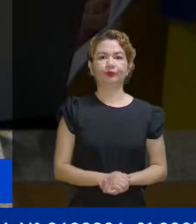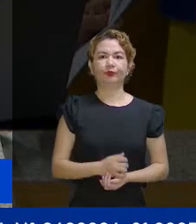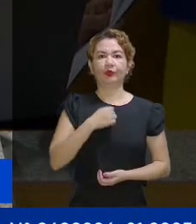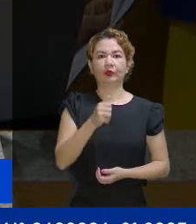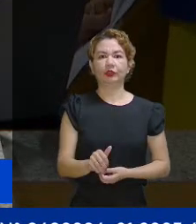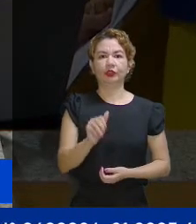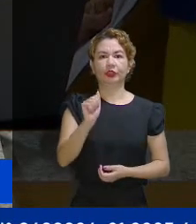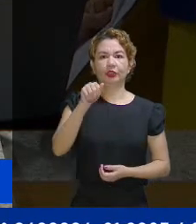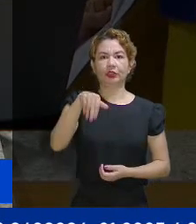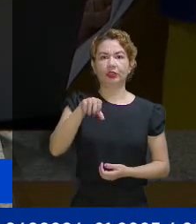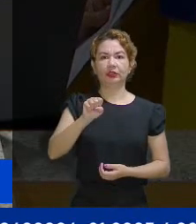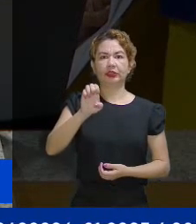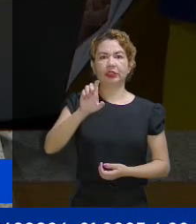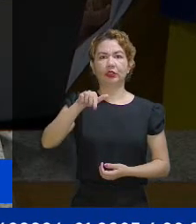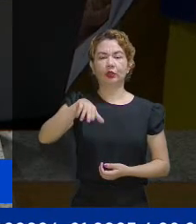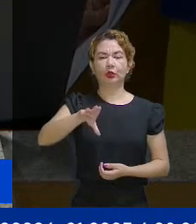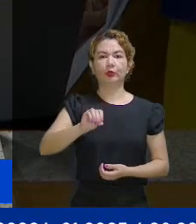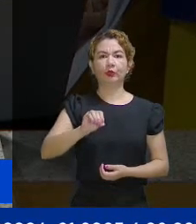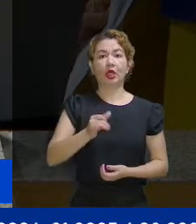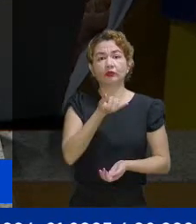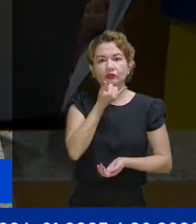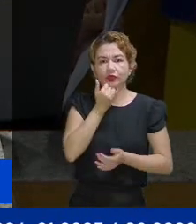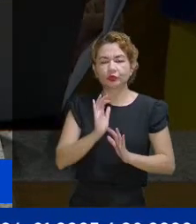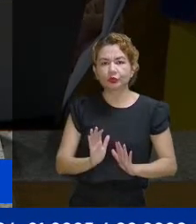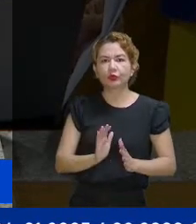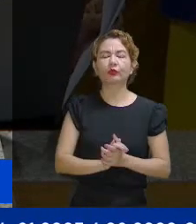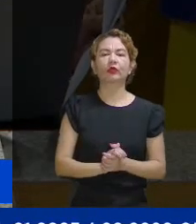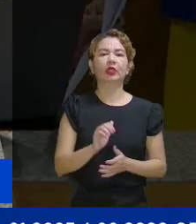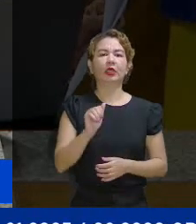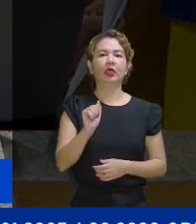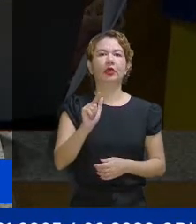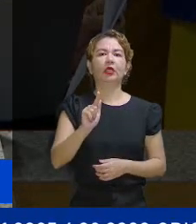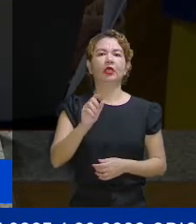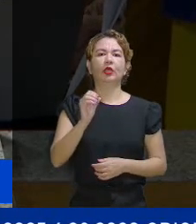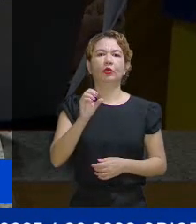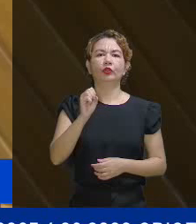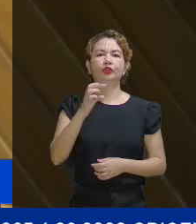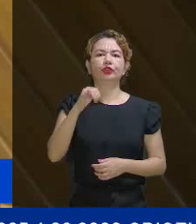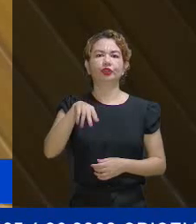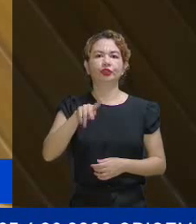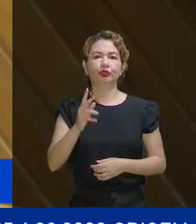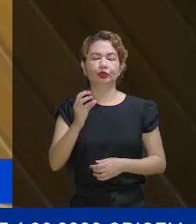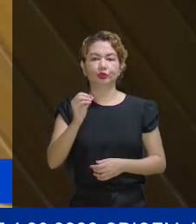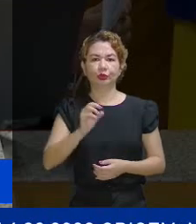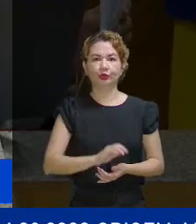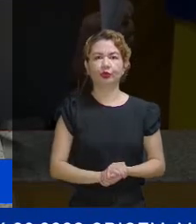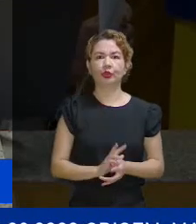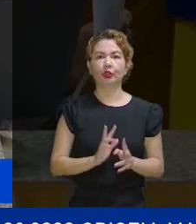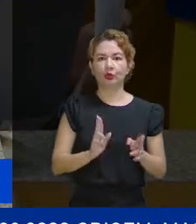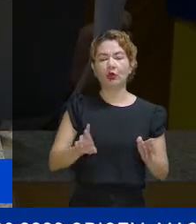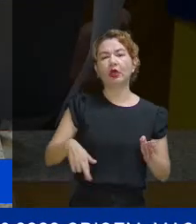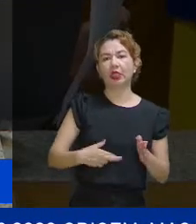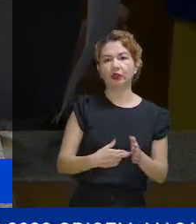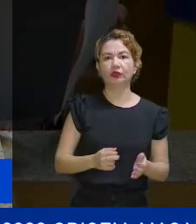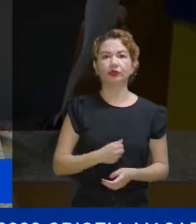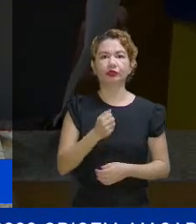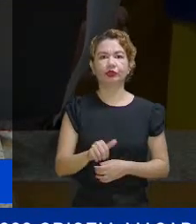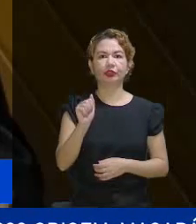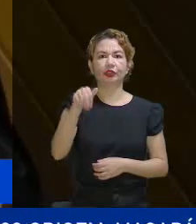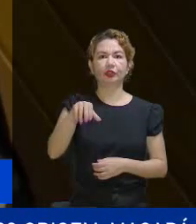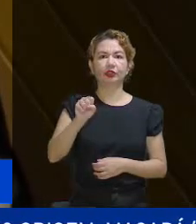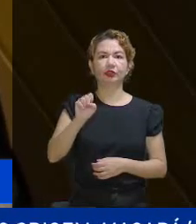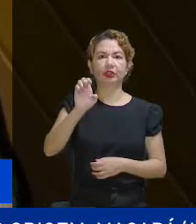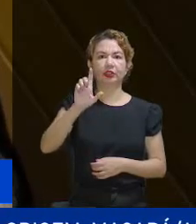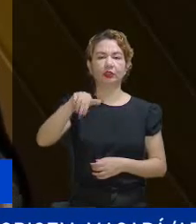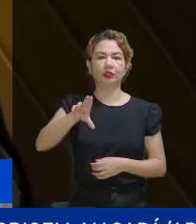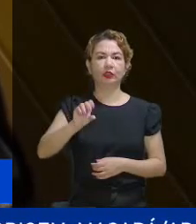Juiz Anselmo Gonçalves. Desculpa, Agostinho Silvério. Acompanho o relator, senhor presidente. Juiz Anselmo Gonçalves. Tá, uma